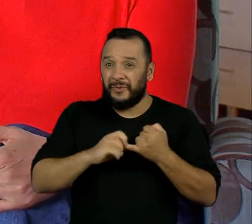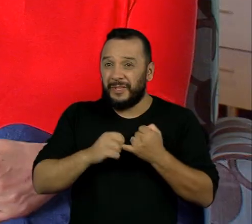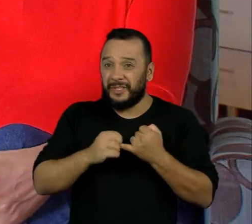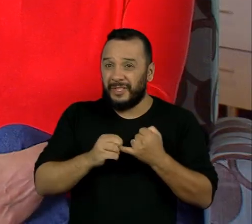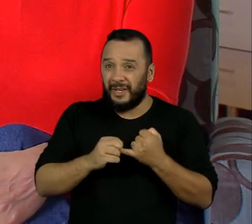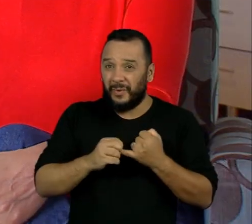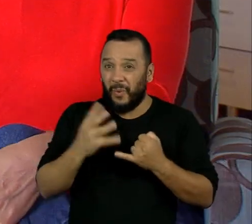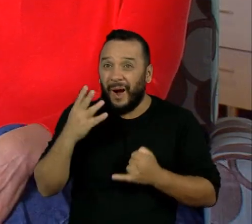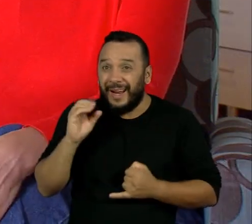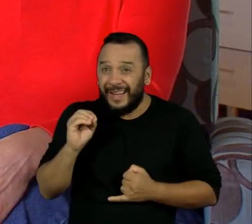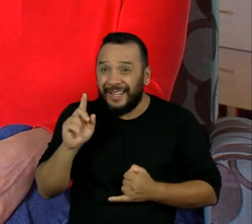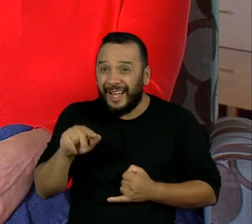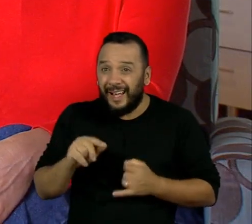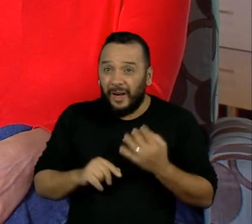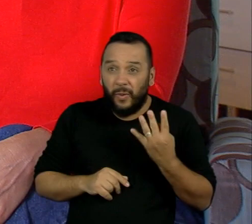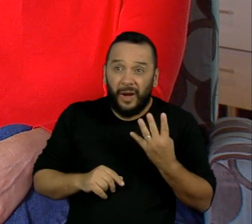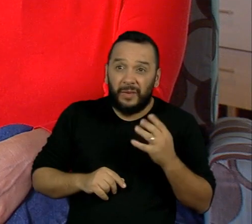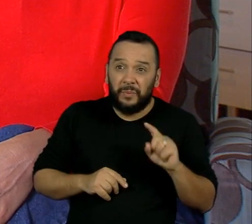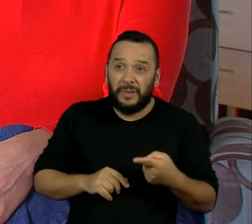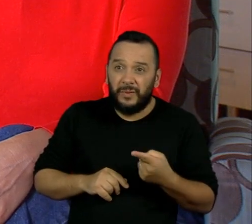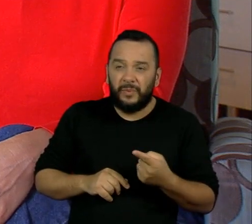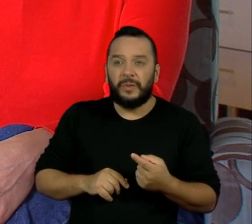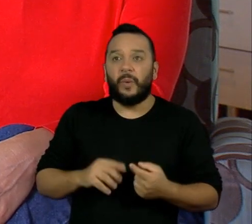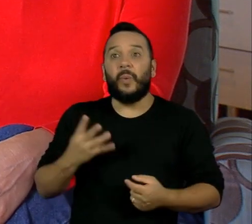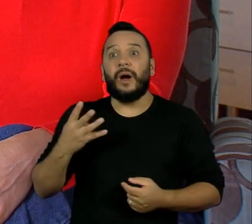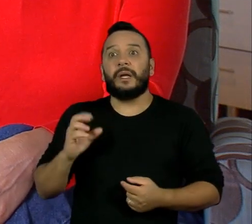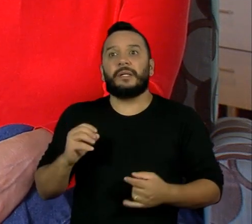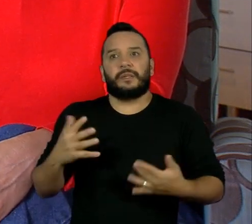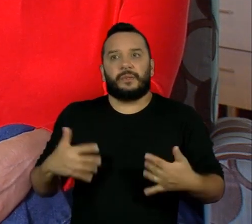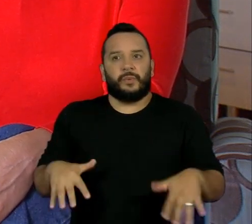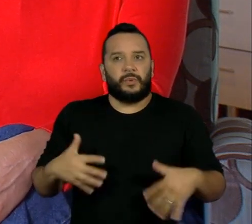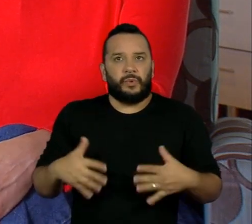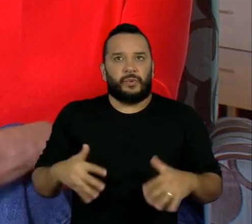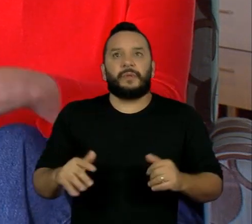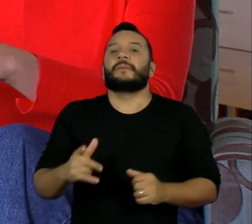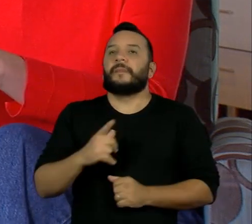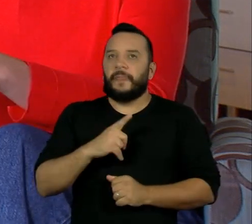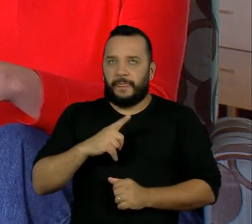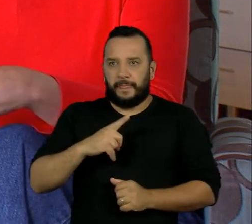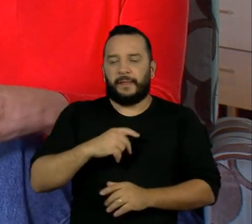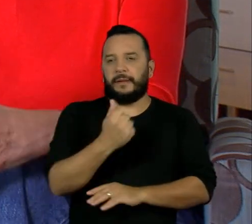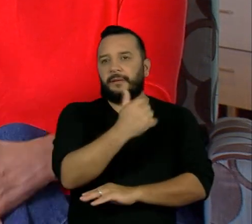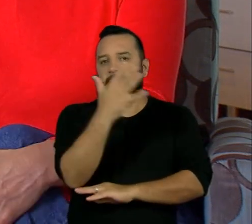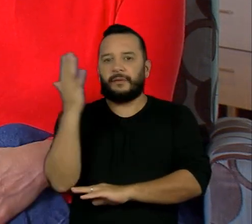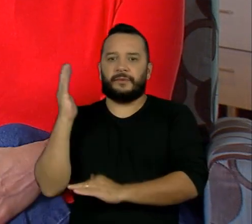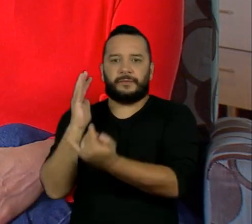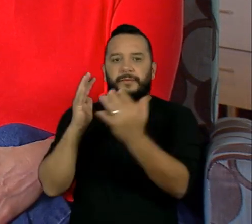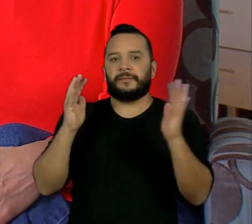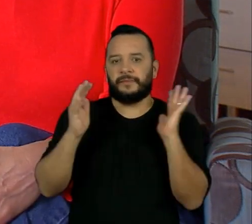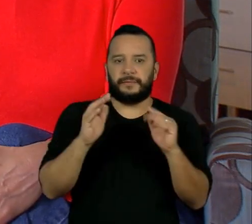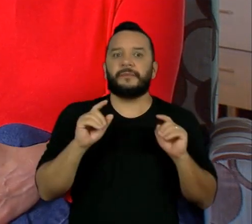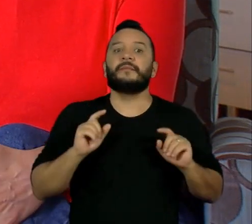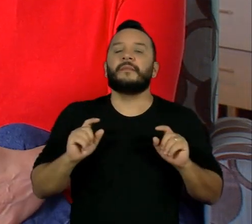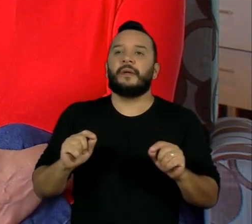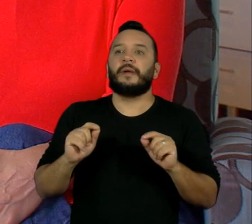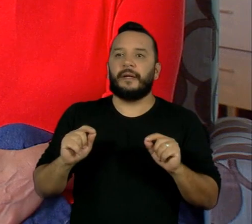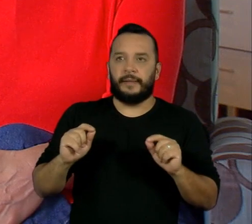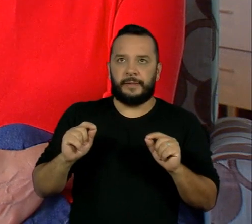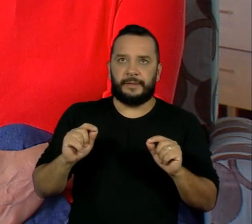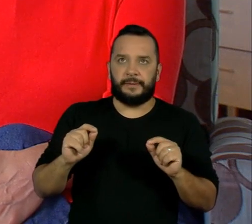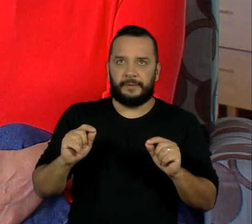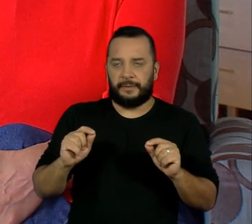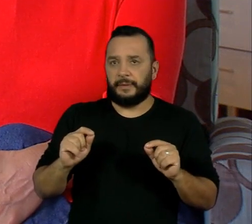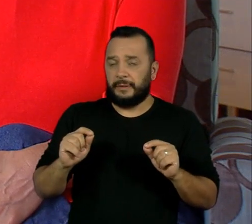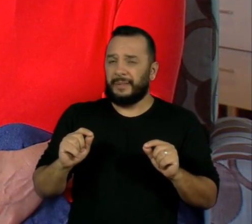mil? E voltando a essa coisa da natureza, até a Ari tem um texto que é bem da área ali, que ela fala, gente, quando é que a gente se